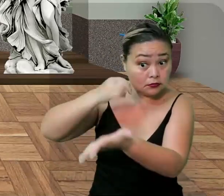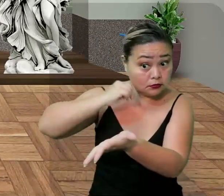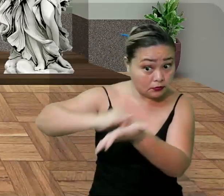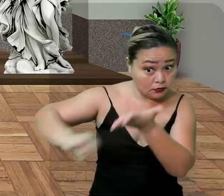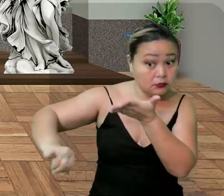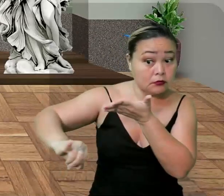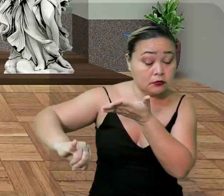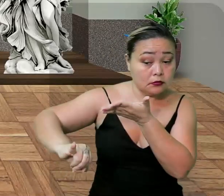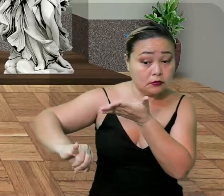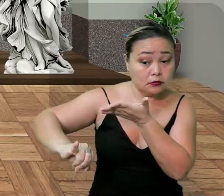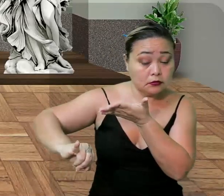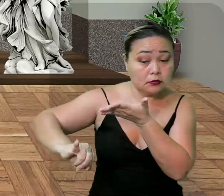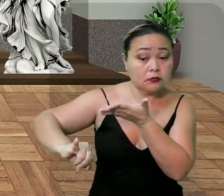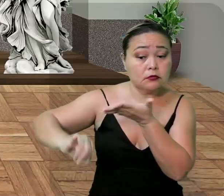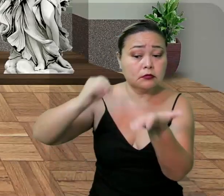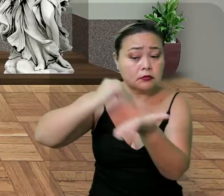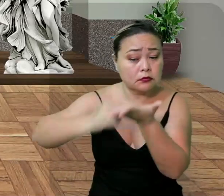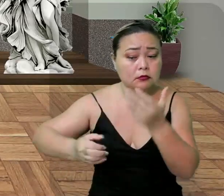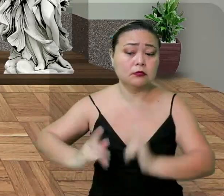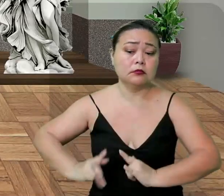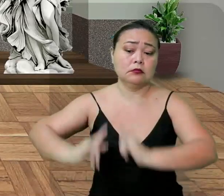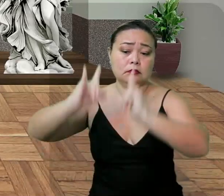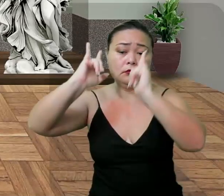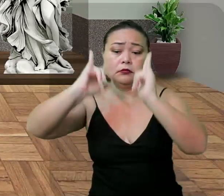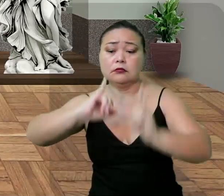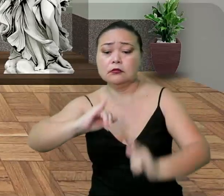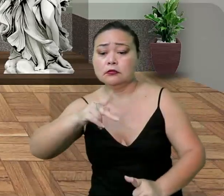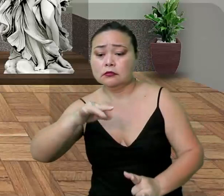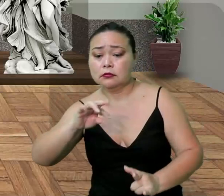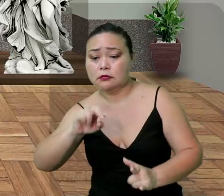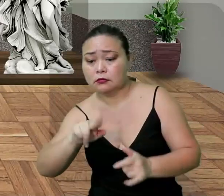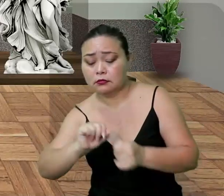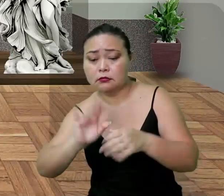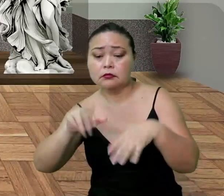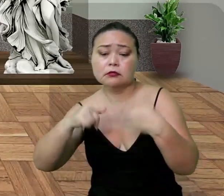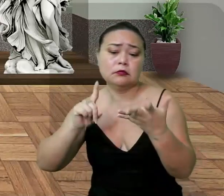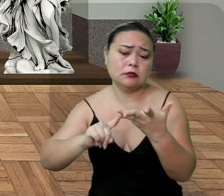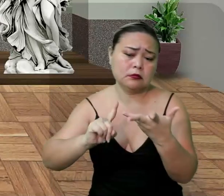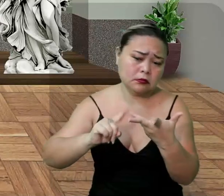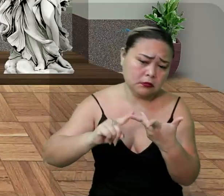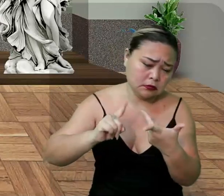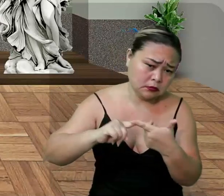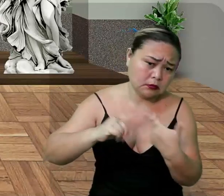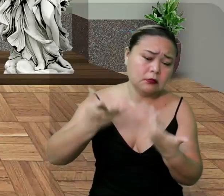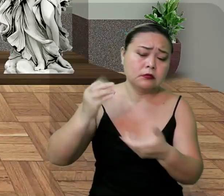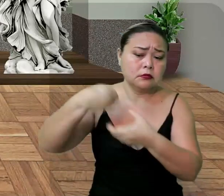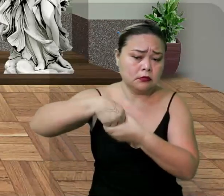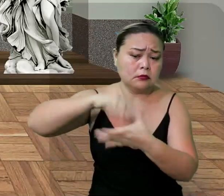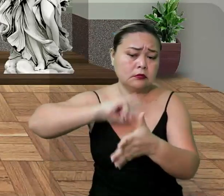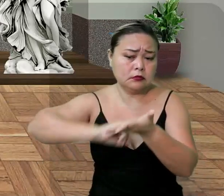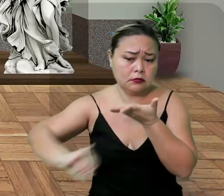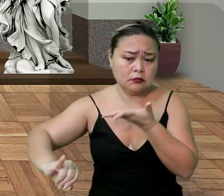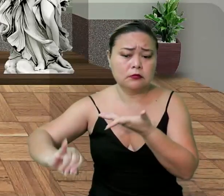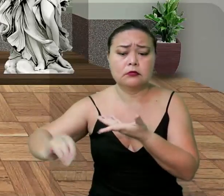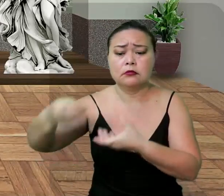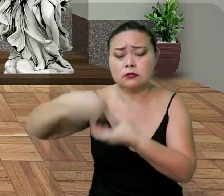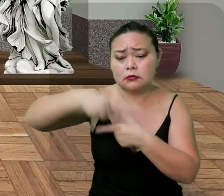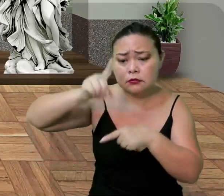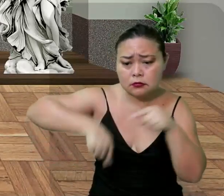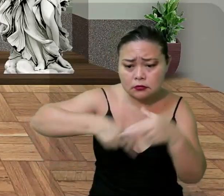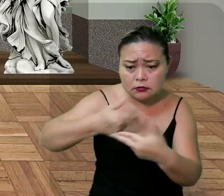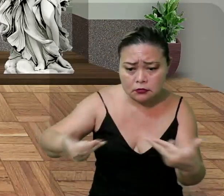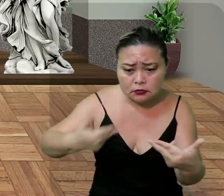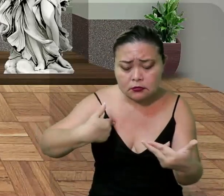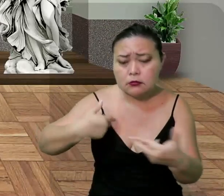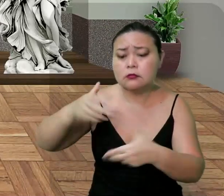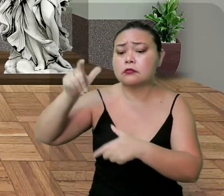dele. Ou o imposto predial, que é o IPTU, paga... E outros impostos que estão inclusos nas mercadorias,